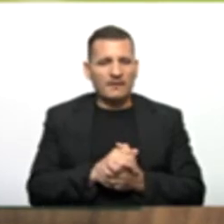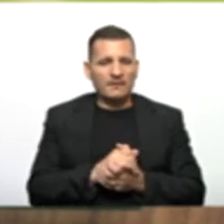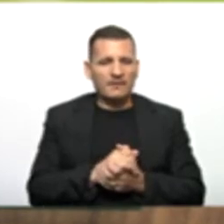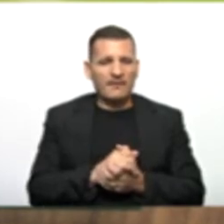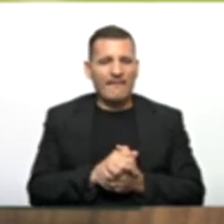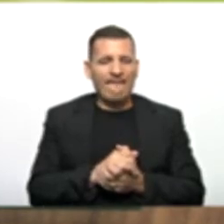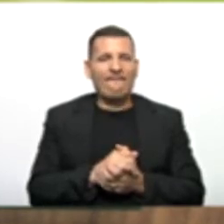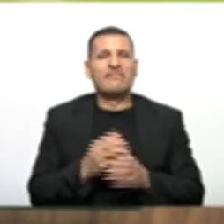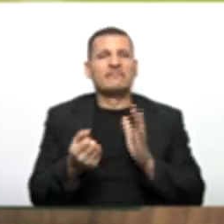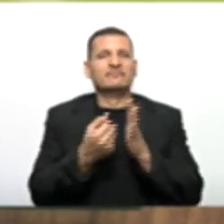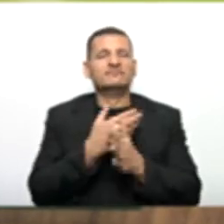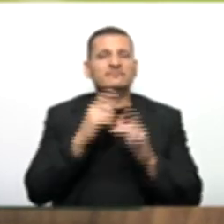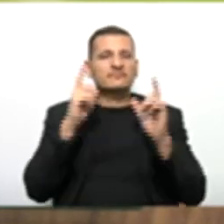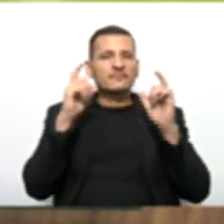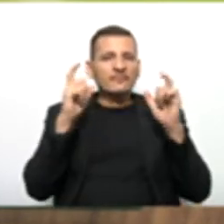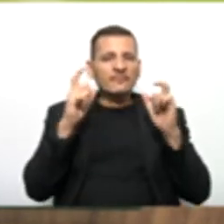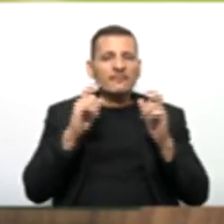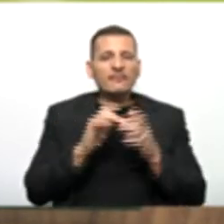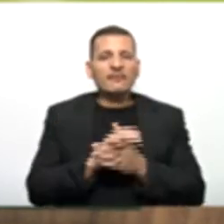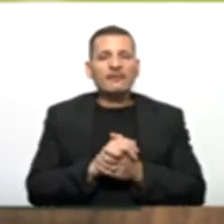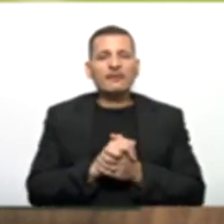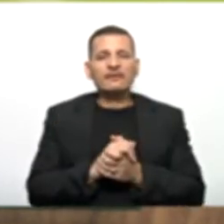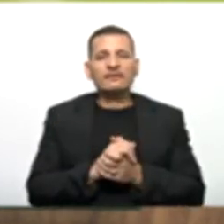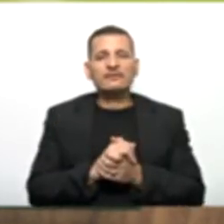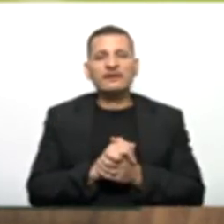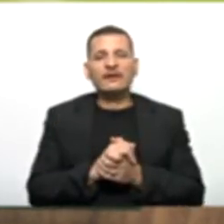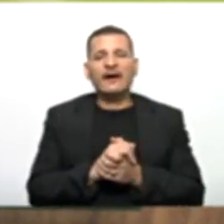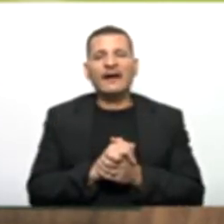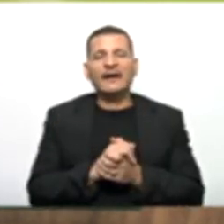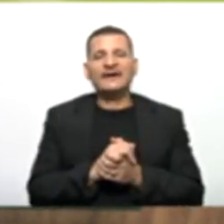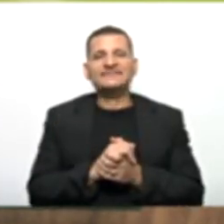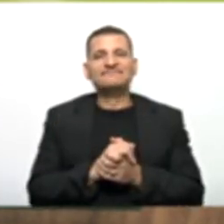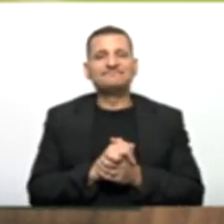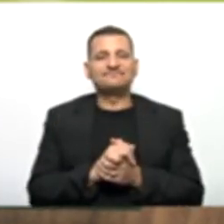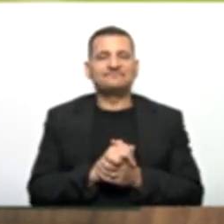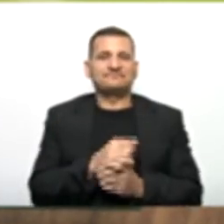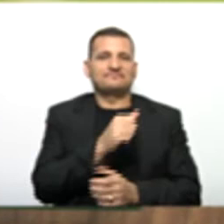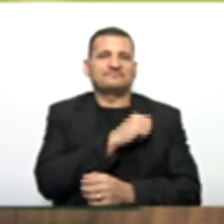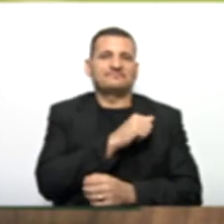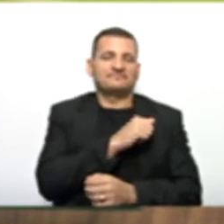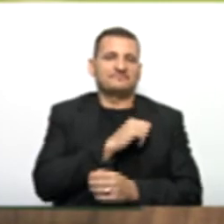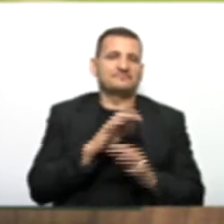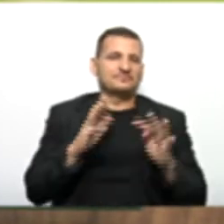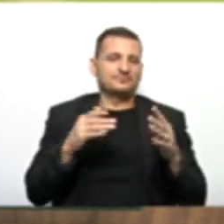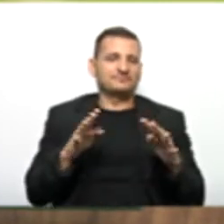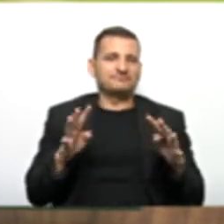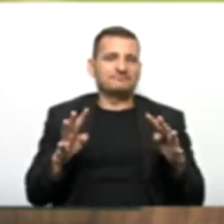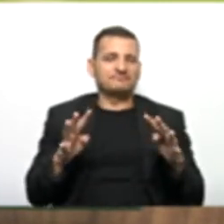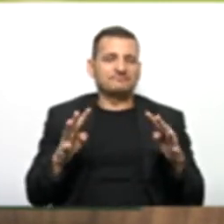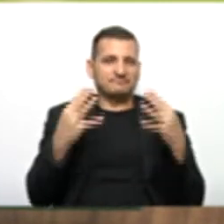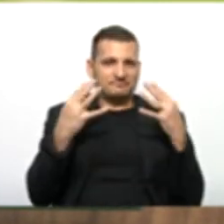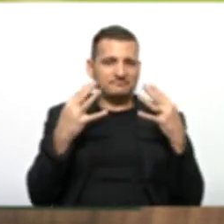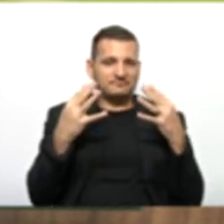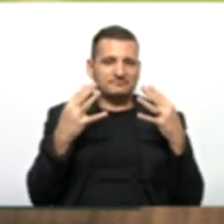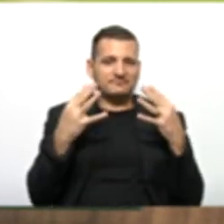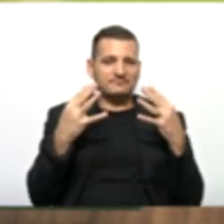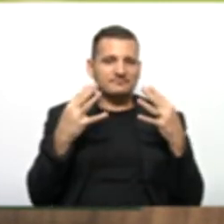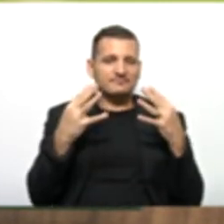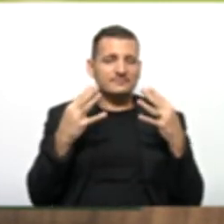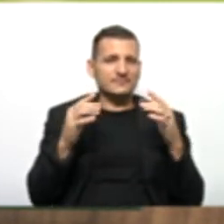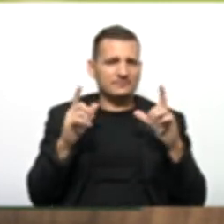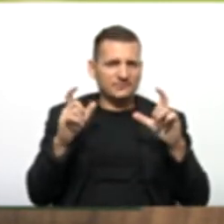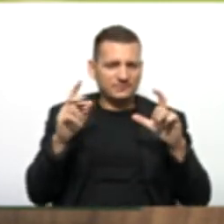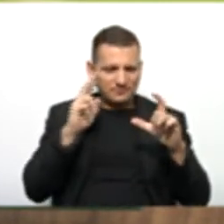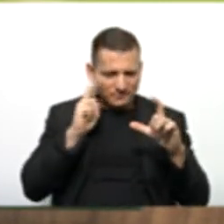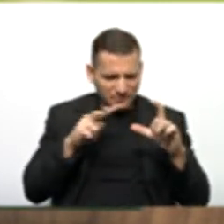mandaram foto, né, os alunos tudo olhando para o professor Saulo lá, concentrados, prestando atenção na aula, mas na foto aqui apareceu uma aluna que